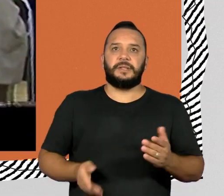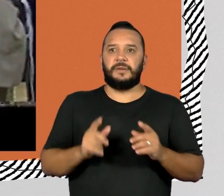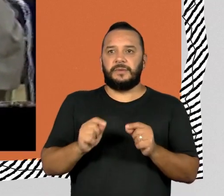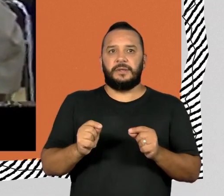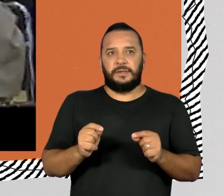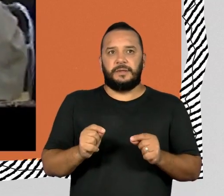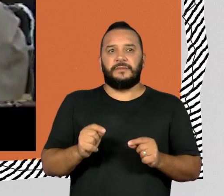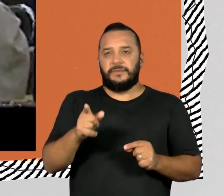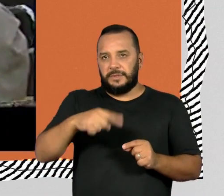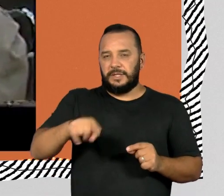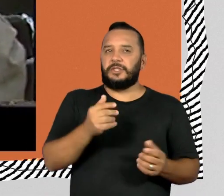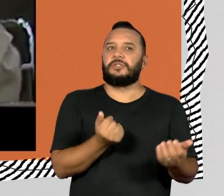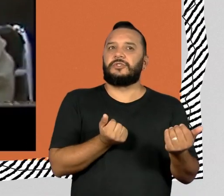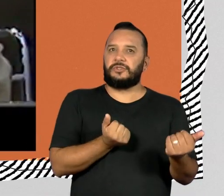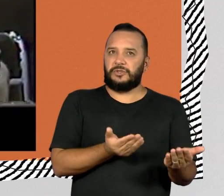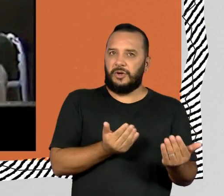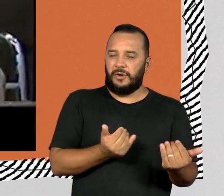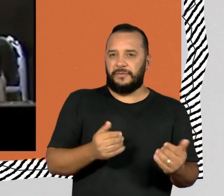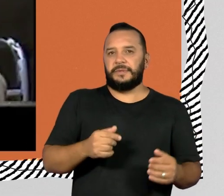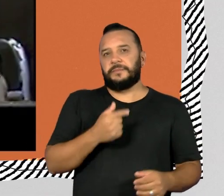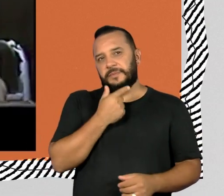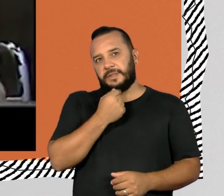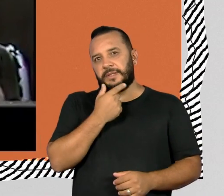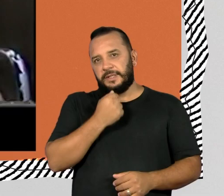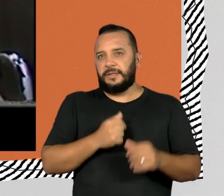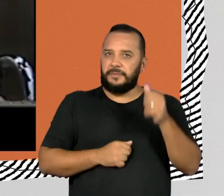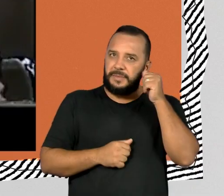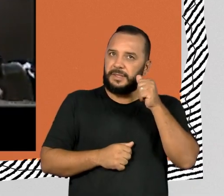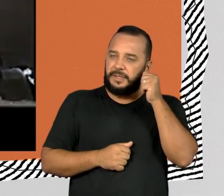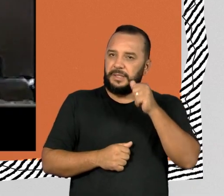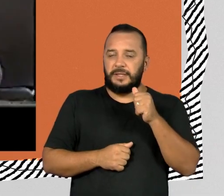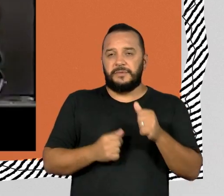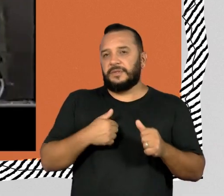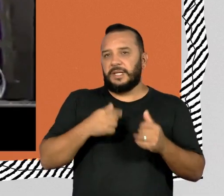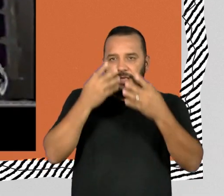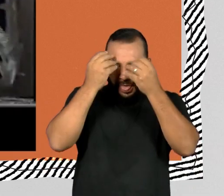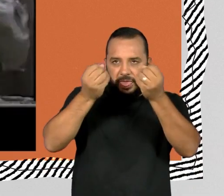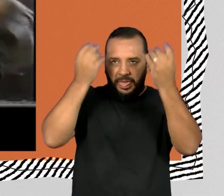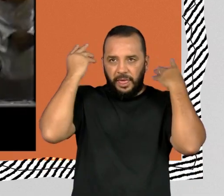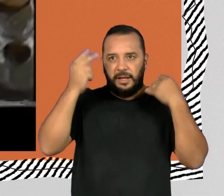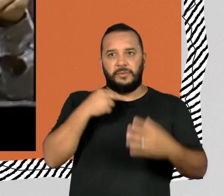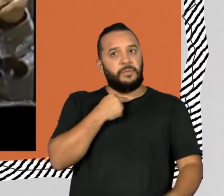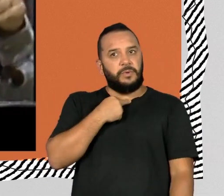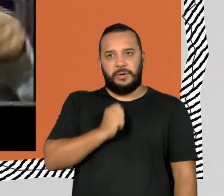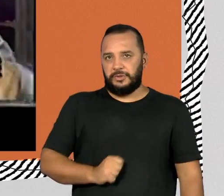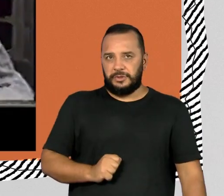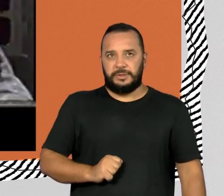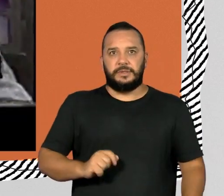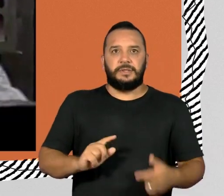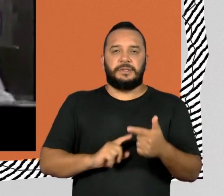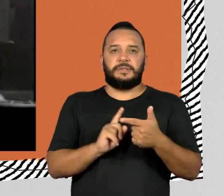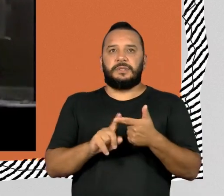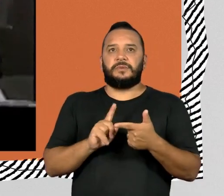que vocês estão sendo e os meninos e meninas que vocês foram. Segundo, por isso mesmo, não permitam matar